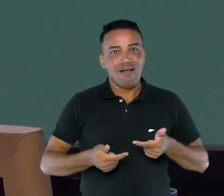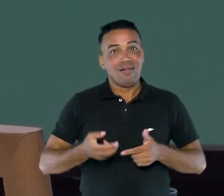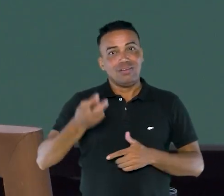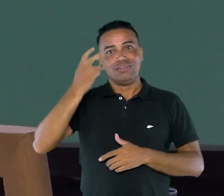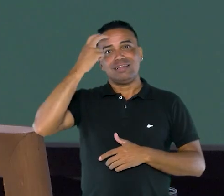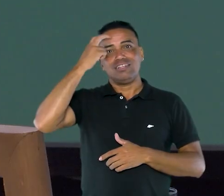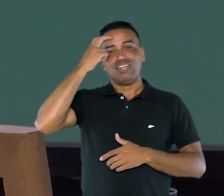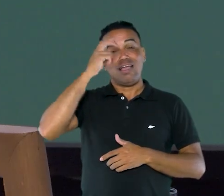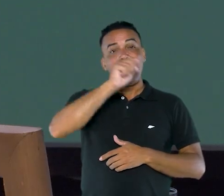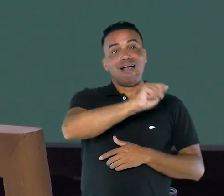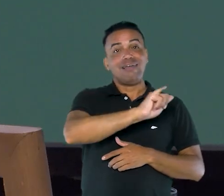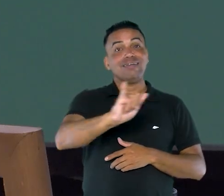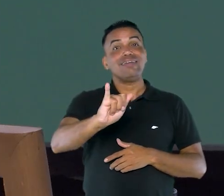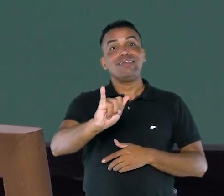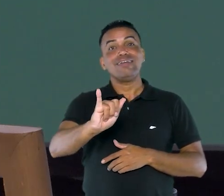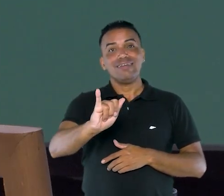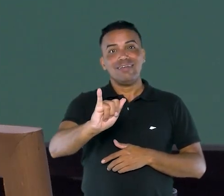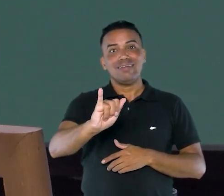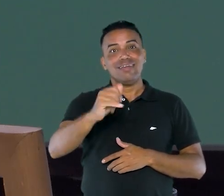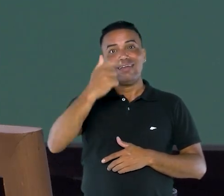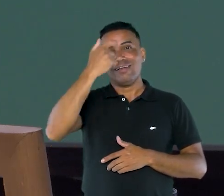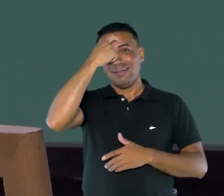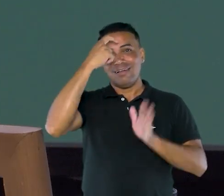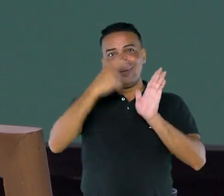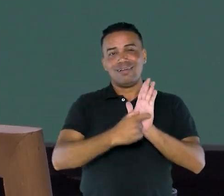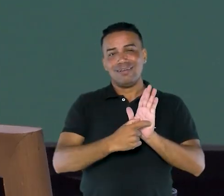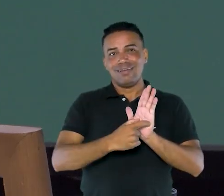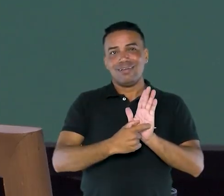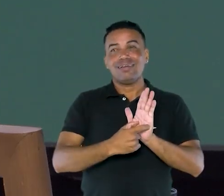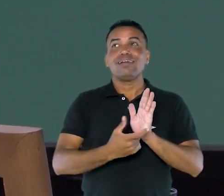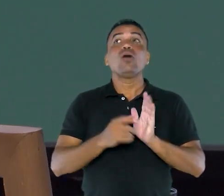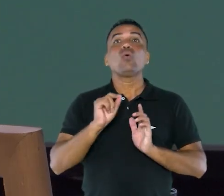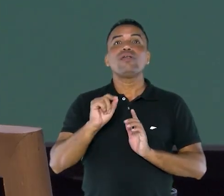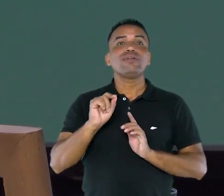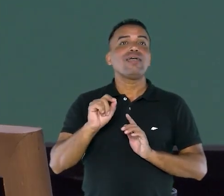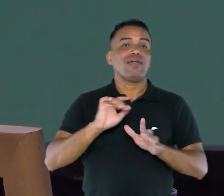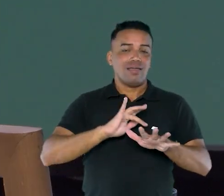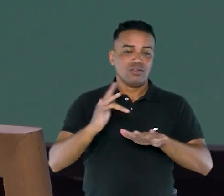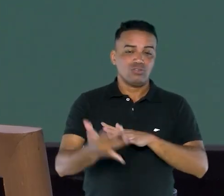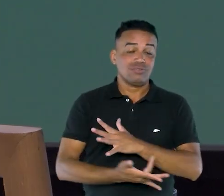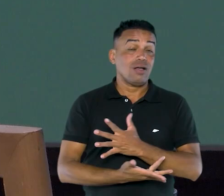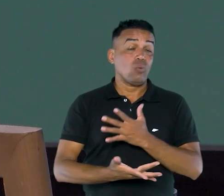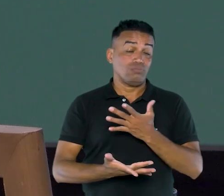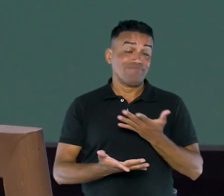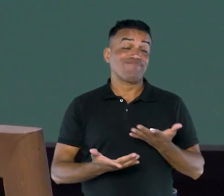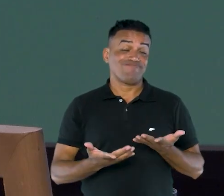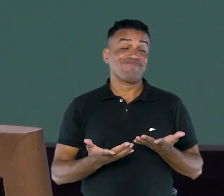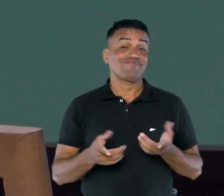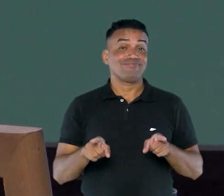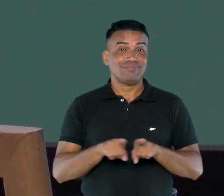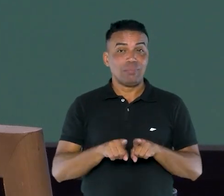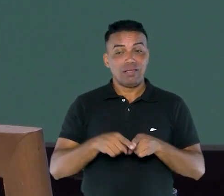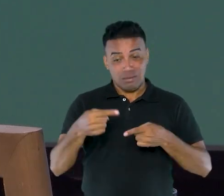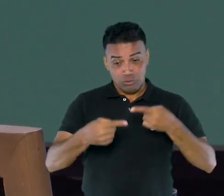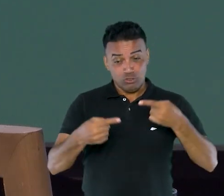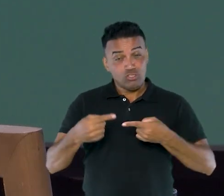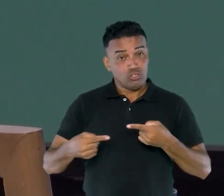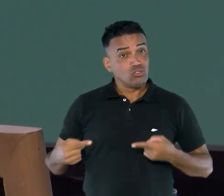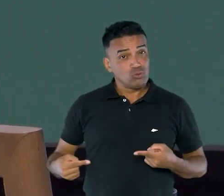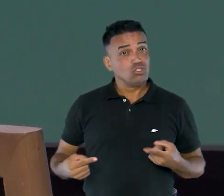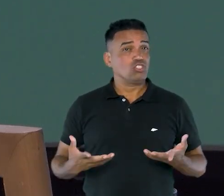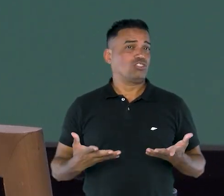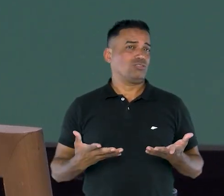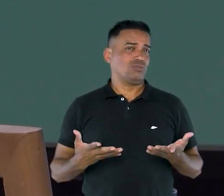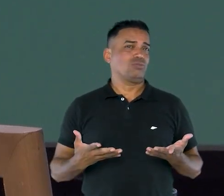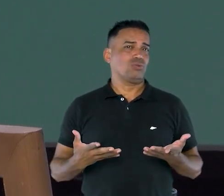que é inteligência artificial? O que são as redes sociais? Né? E aí, também a gente está discutindo isso.